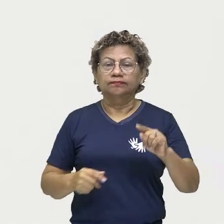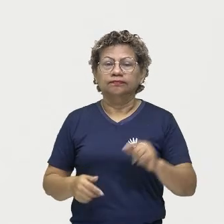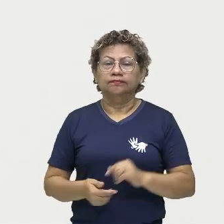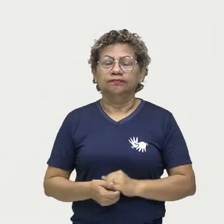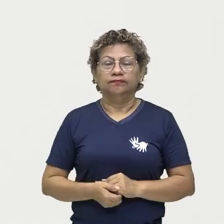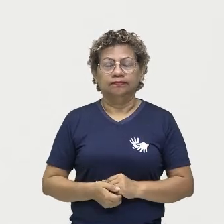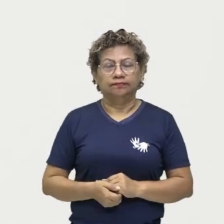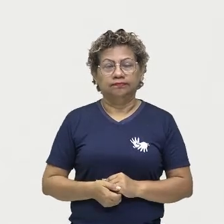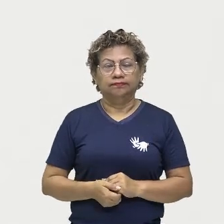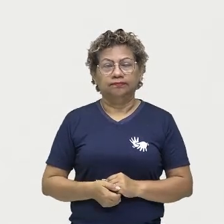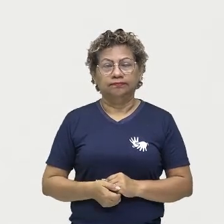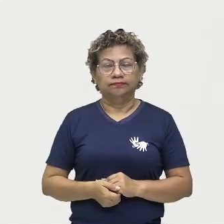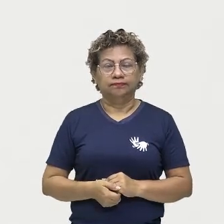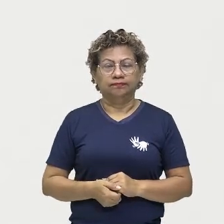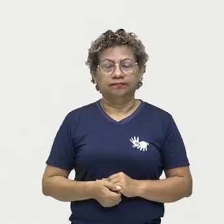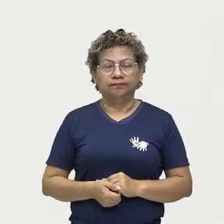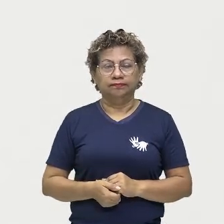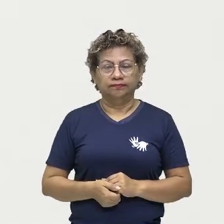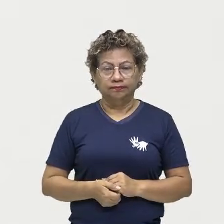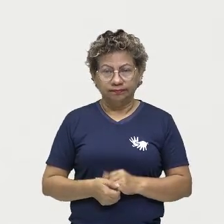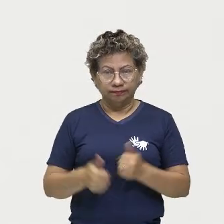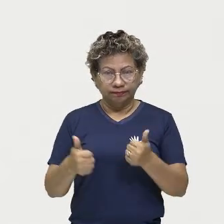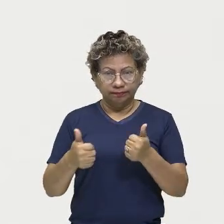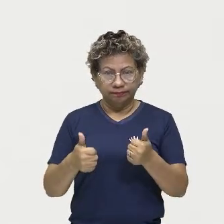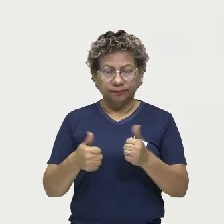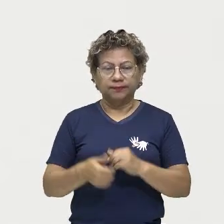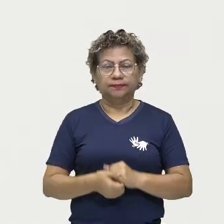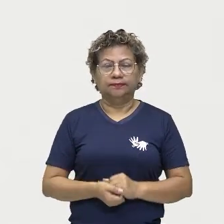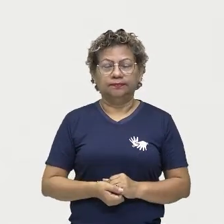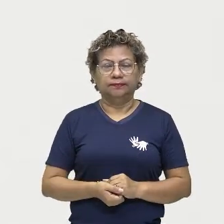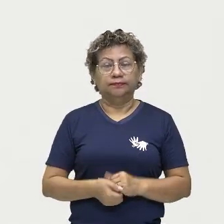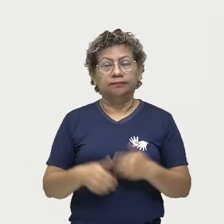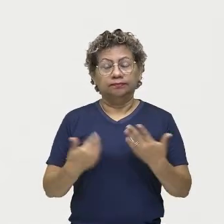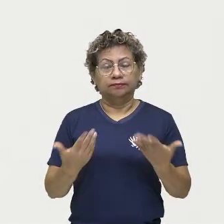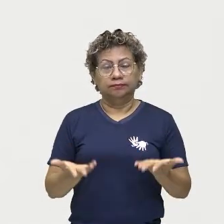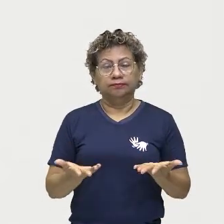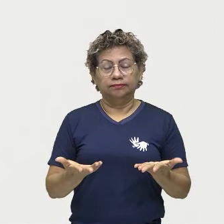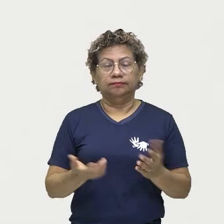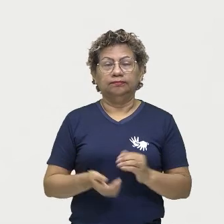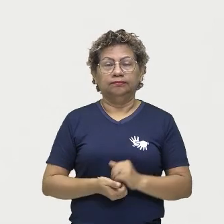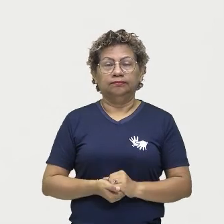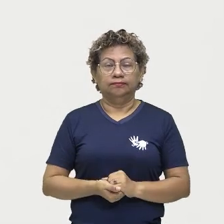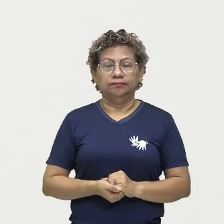de circuncentro, beleza? Muito bem.